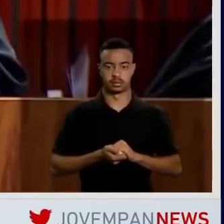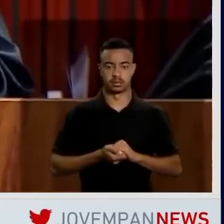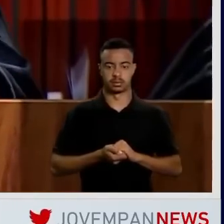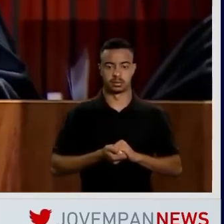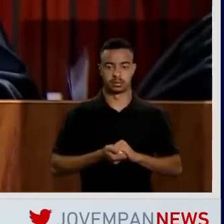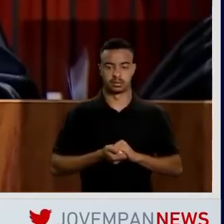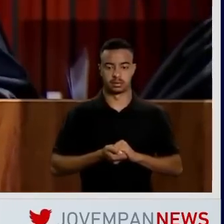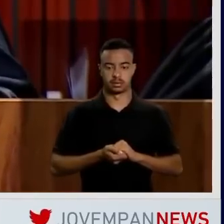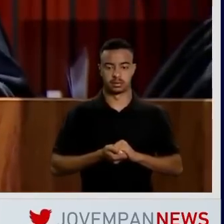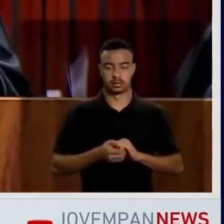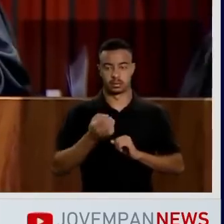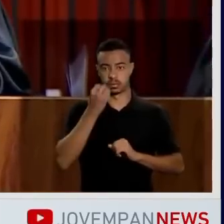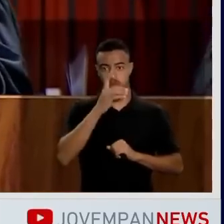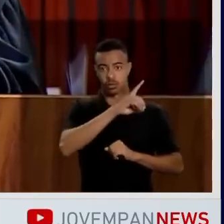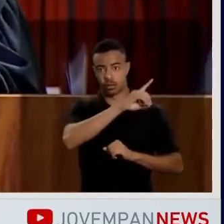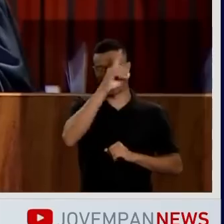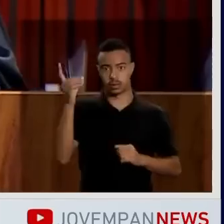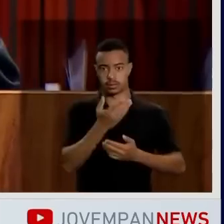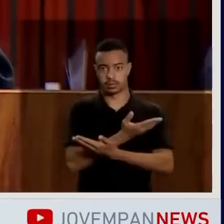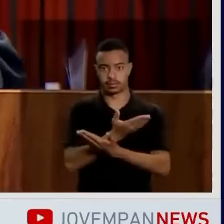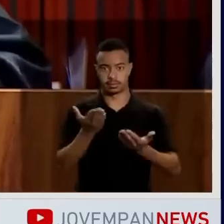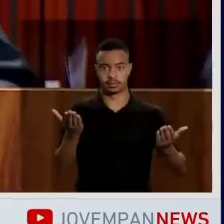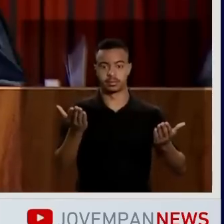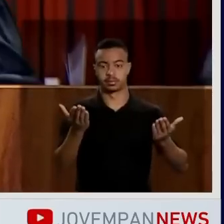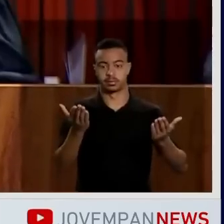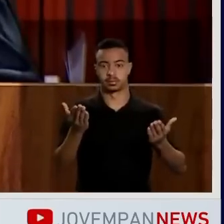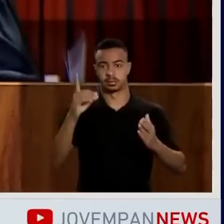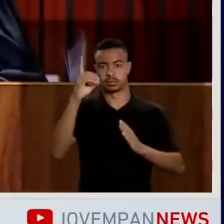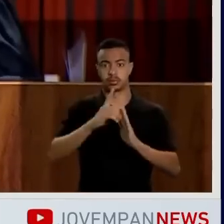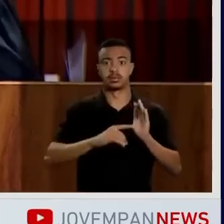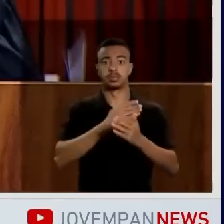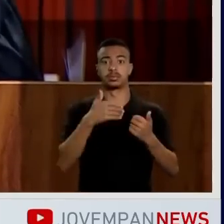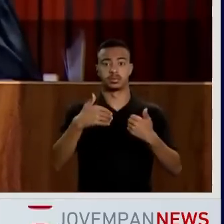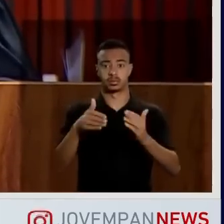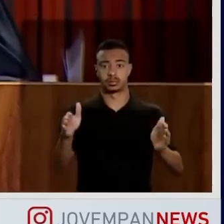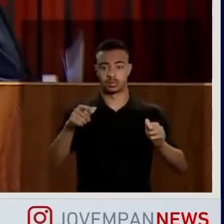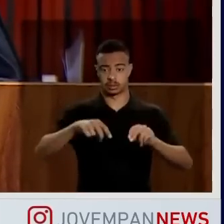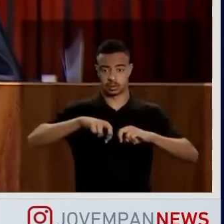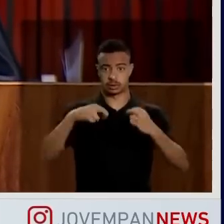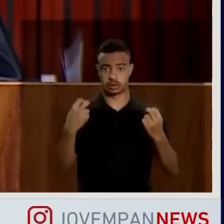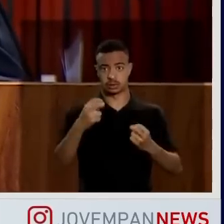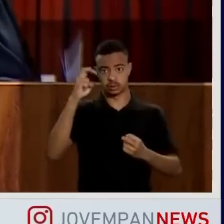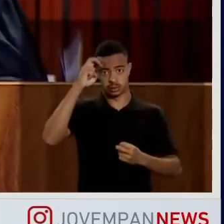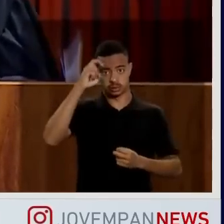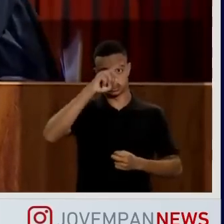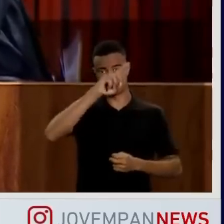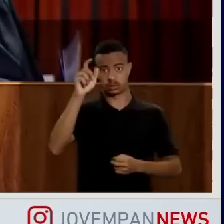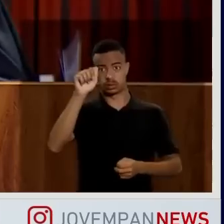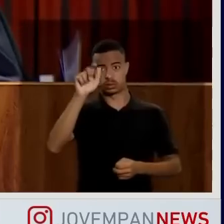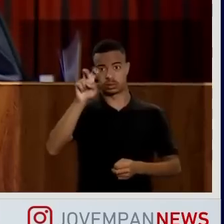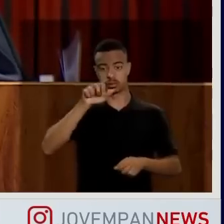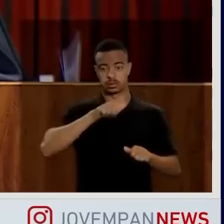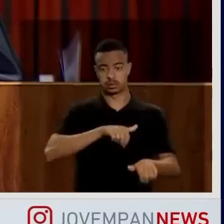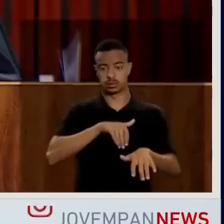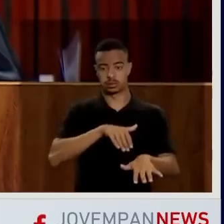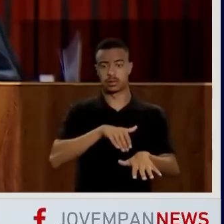Ricardo Lewandowski também sofreu esse tipo de coisa. Eu estava naquele voo. Então, você imagina, o ministro senta na poltrona dele, abre